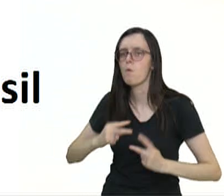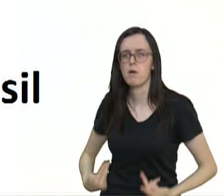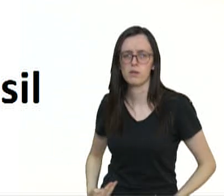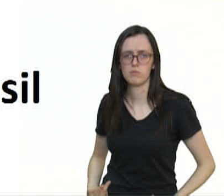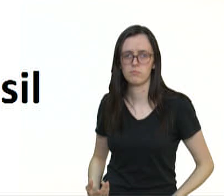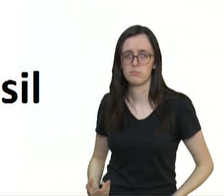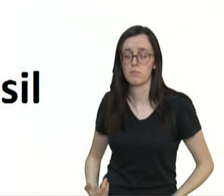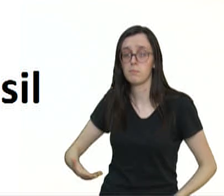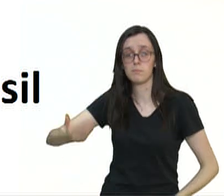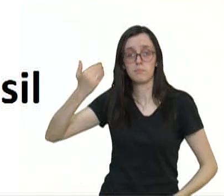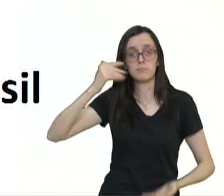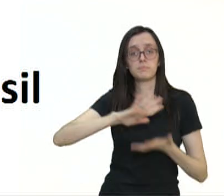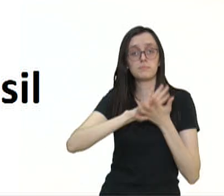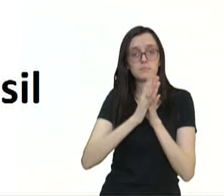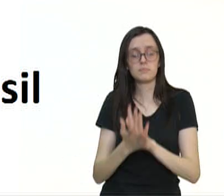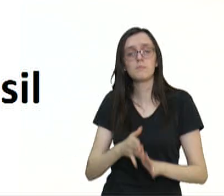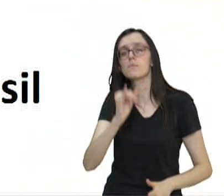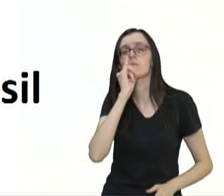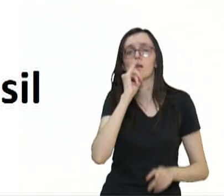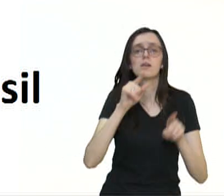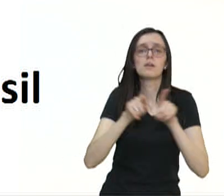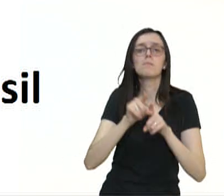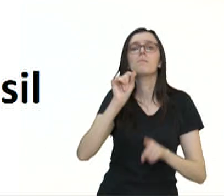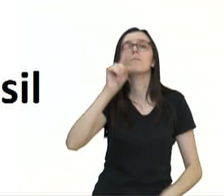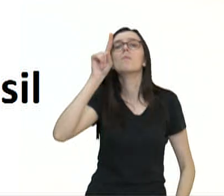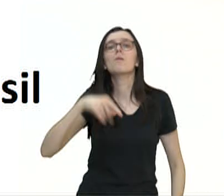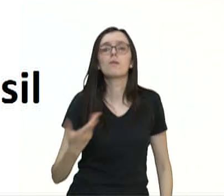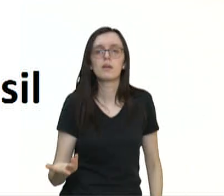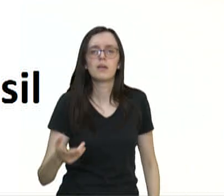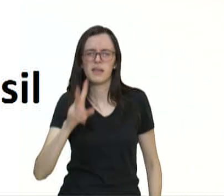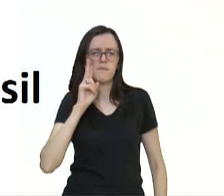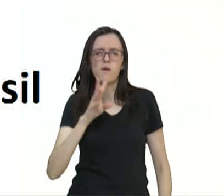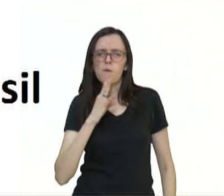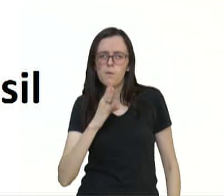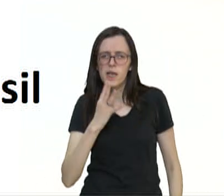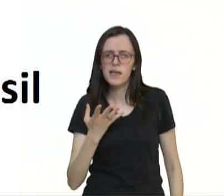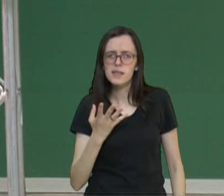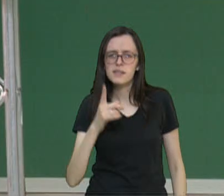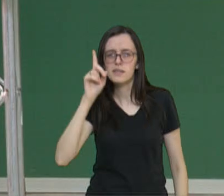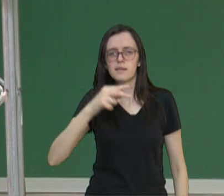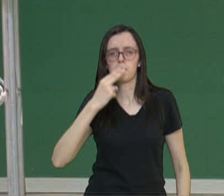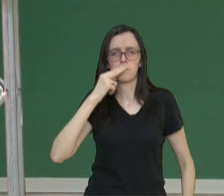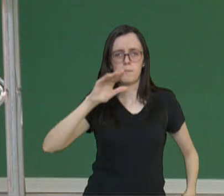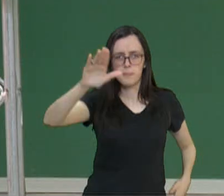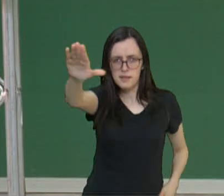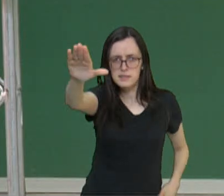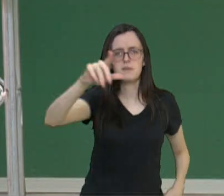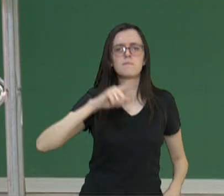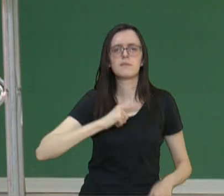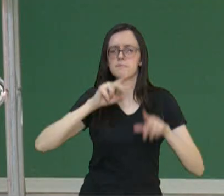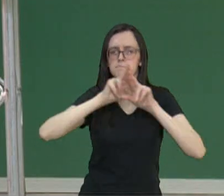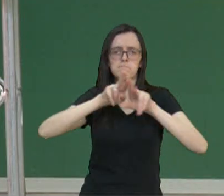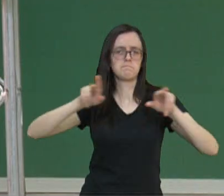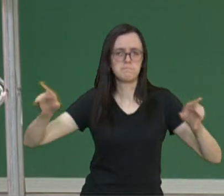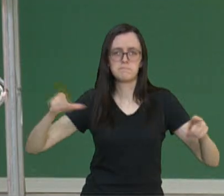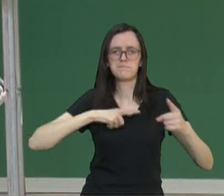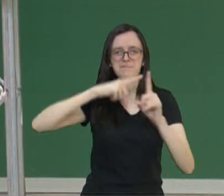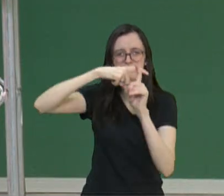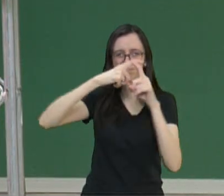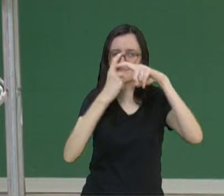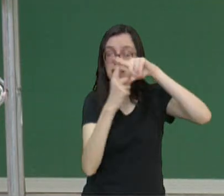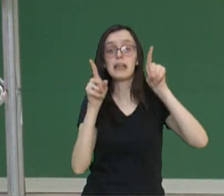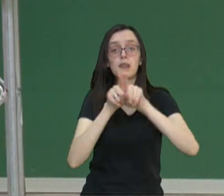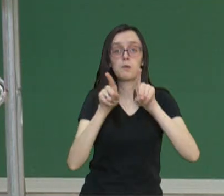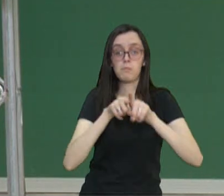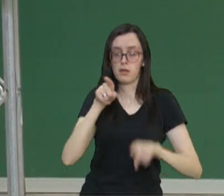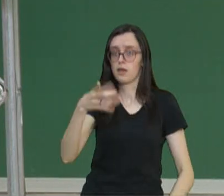humanos. E um exemplo também é a coisa da raça ariana, não sei se vocês lembram, nazismo, Hitler. Então, essa identidade, isso